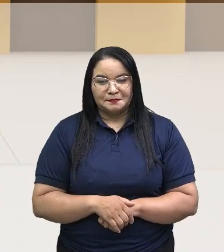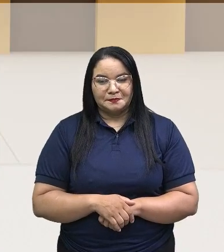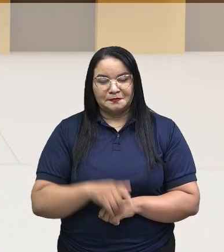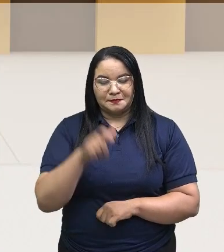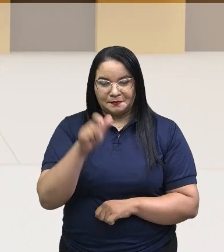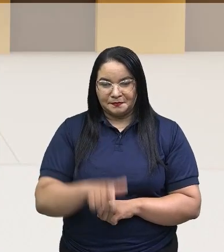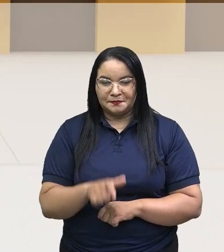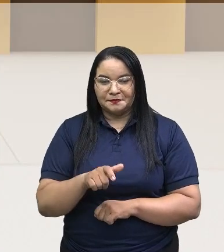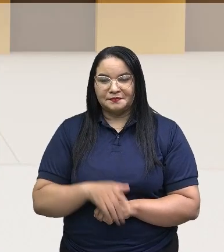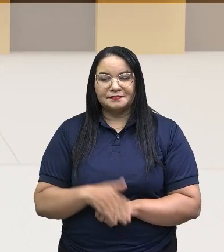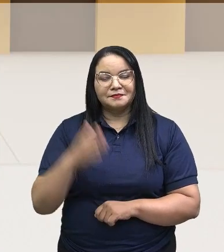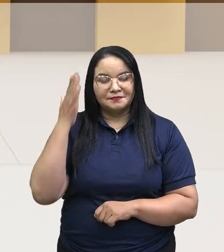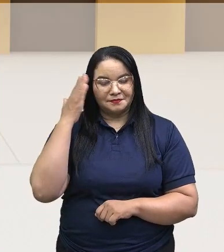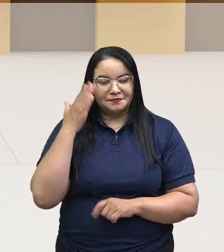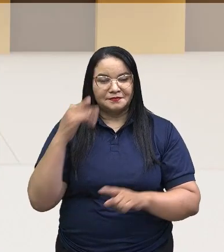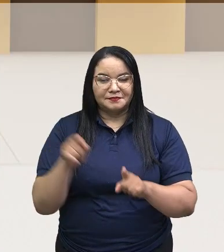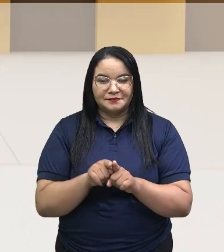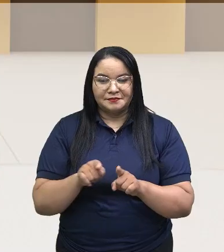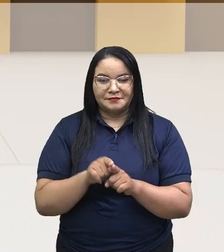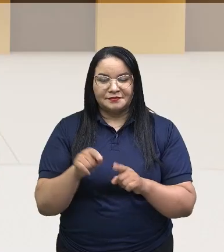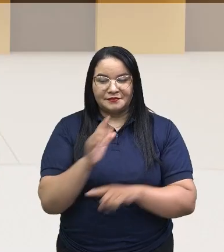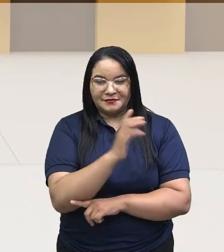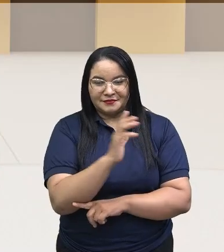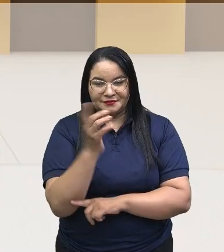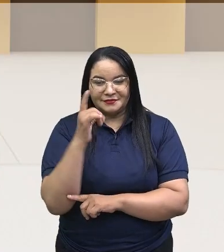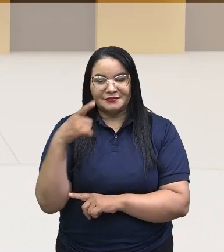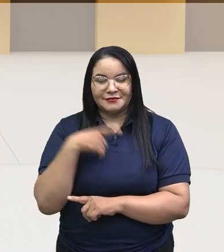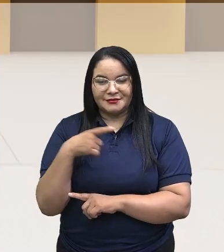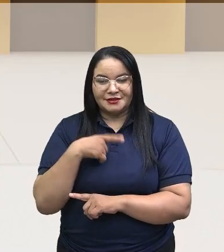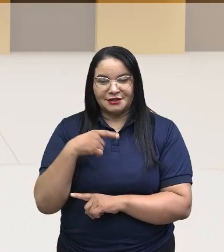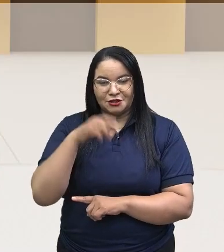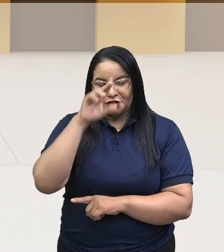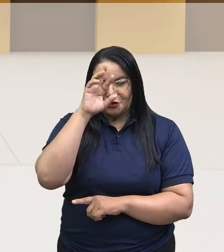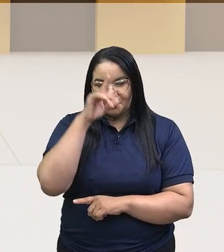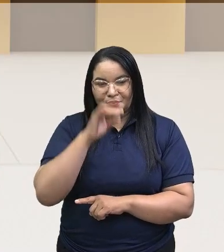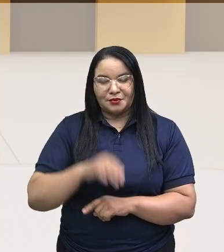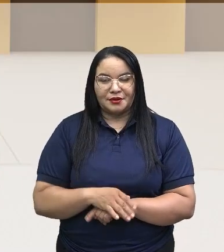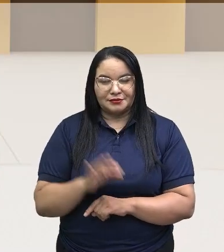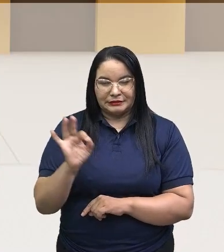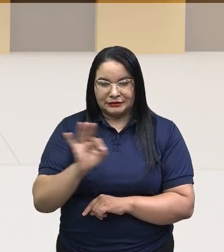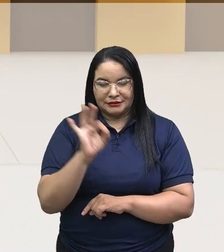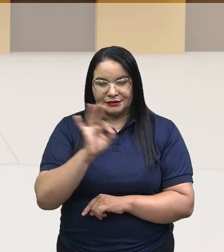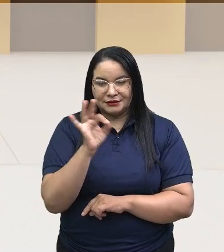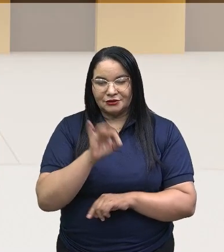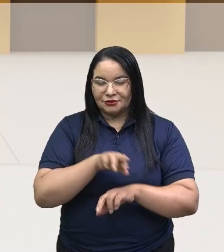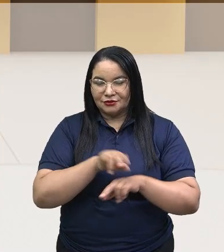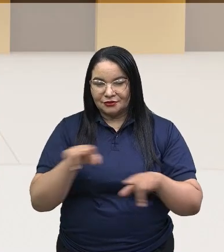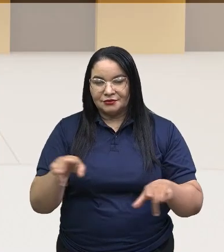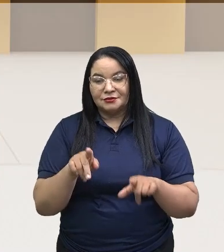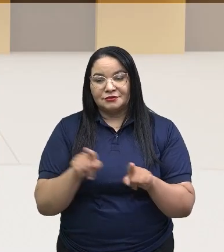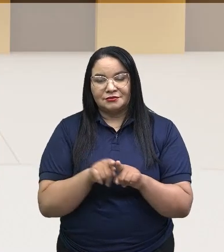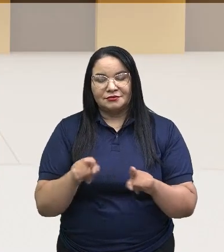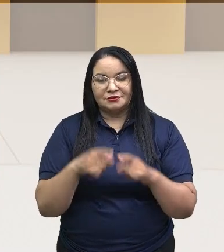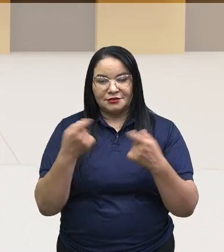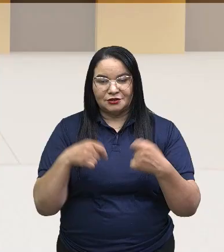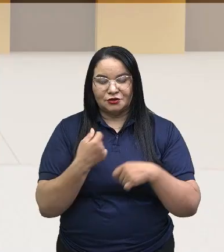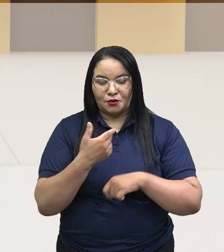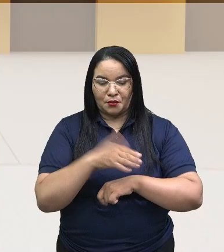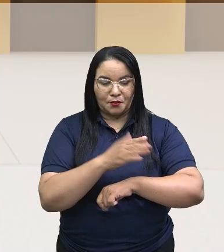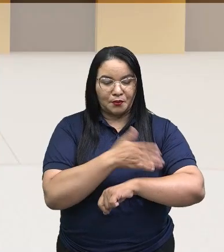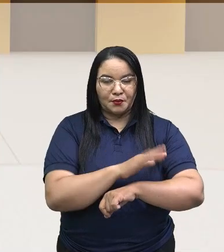pessoa, que a gente sabe que também na floresta são seres ali que também fazem parte, né, estão